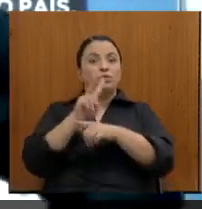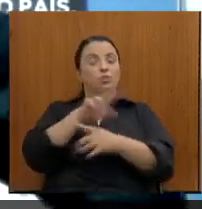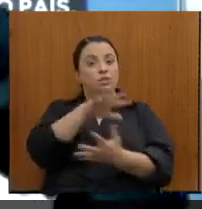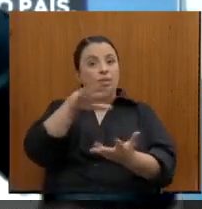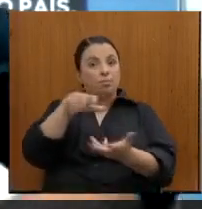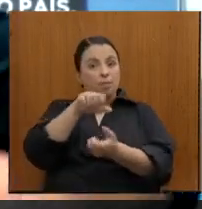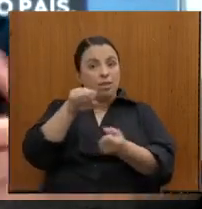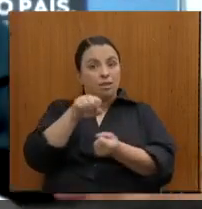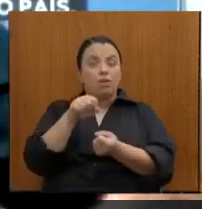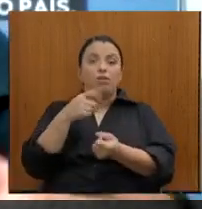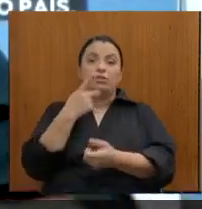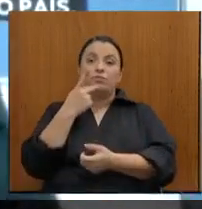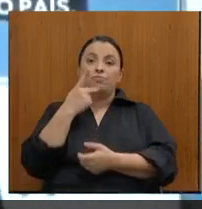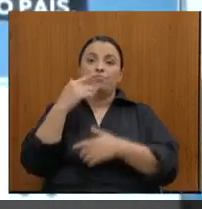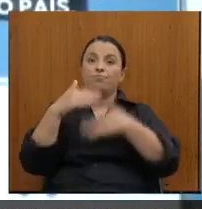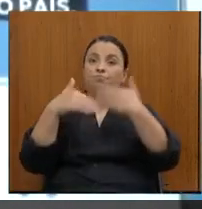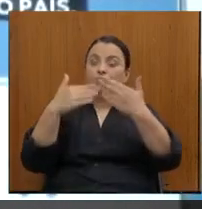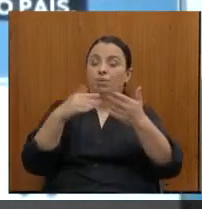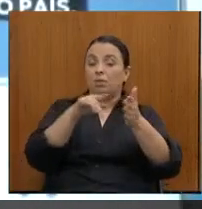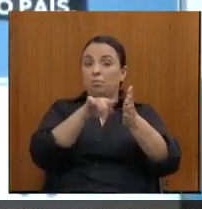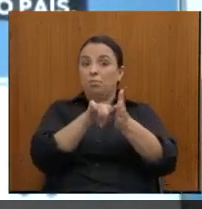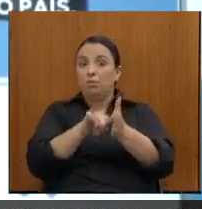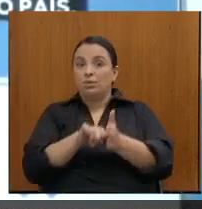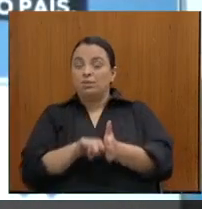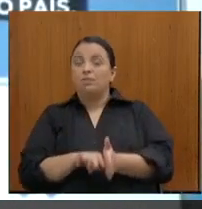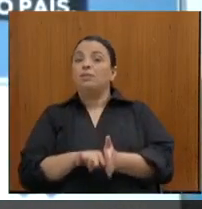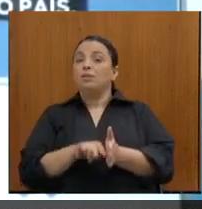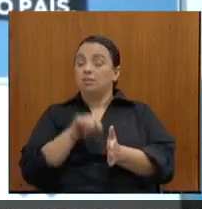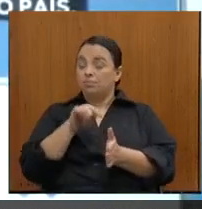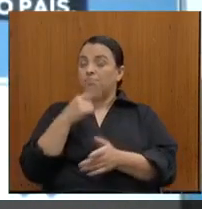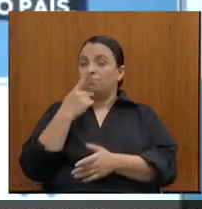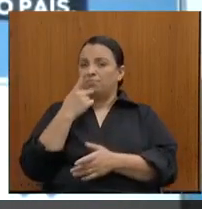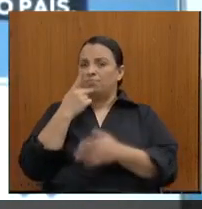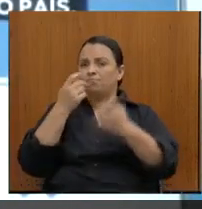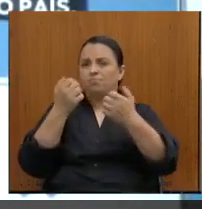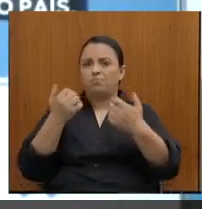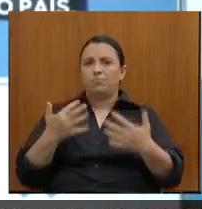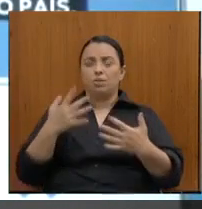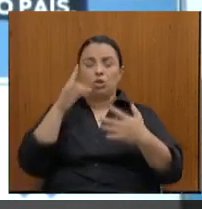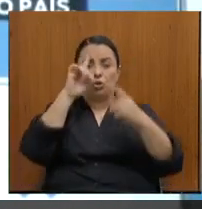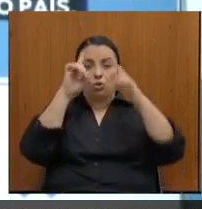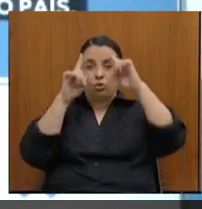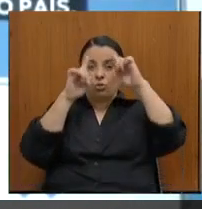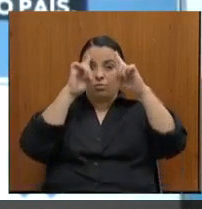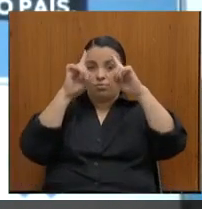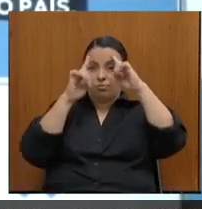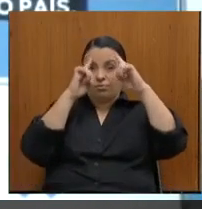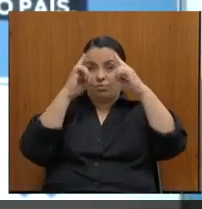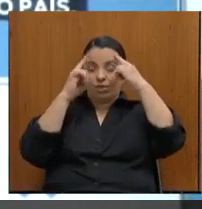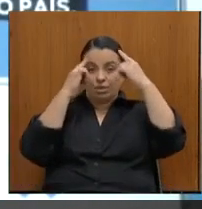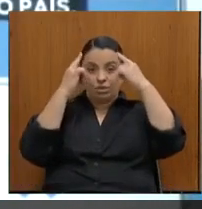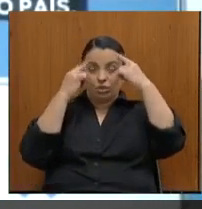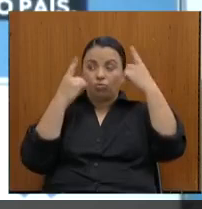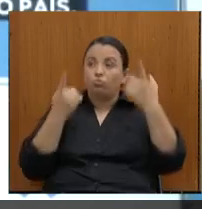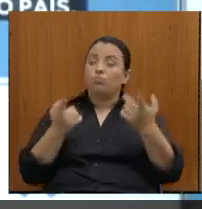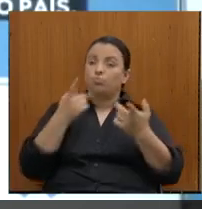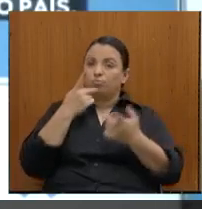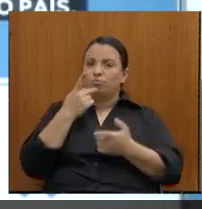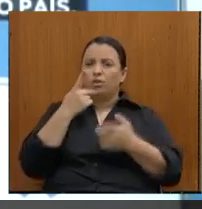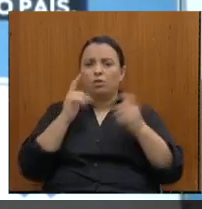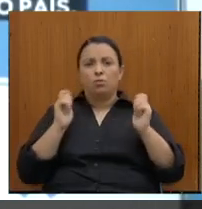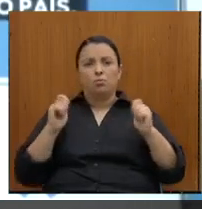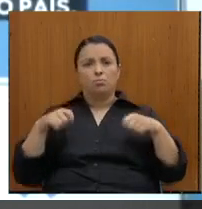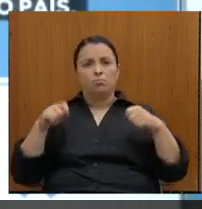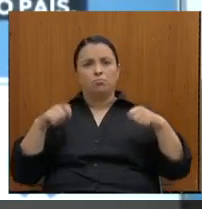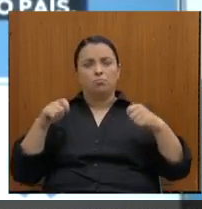é falado desenvolvimento de pesquisa falar de inovação falar do potencial